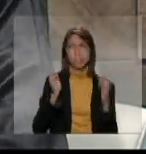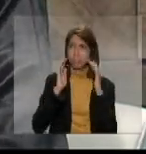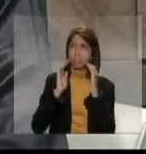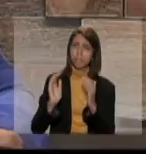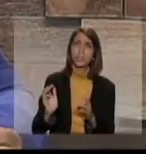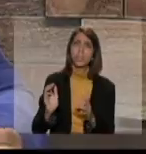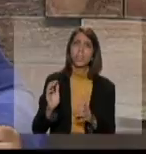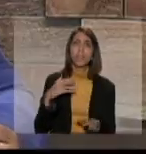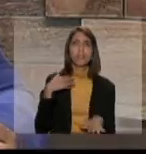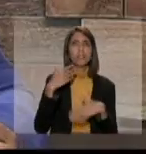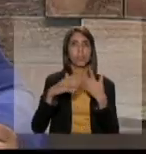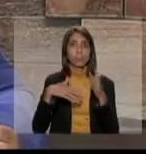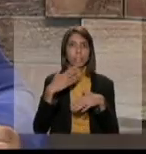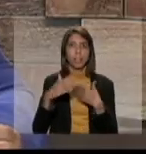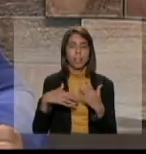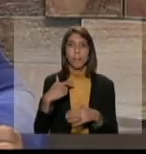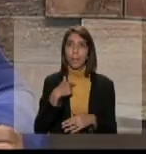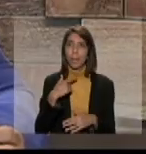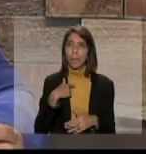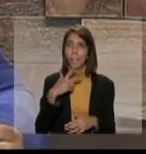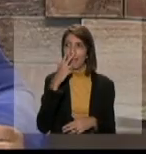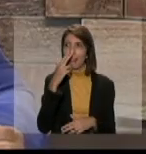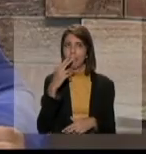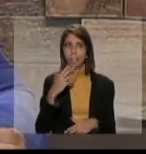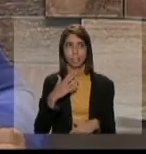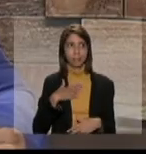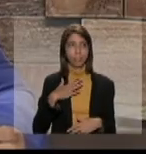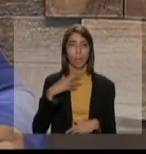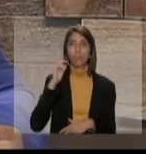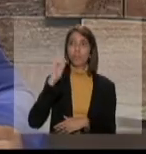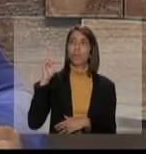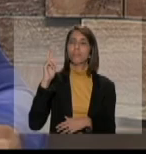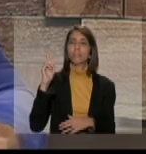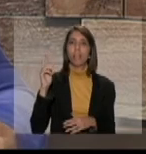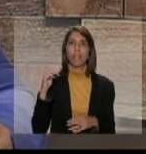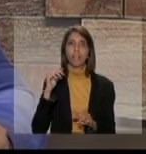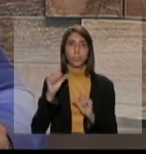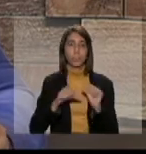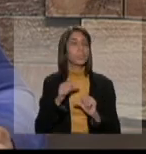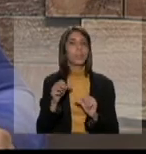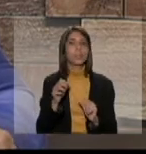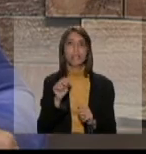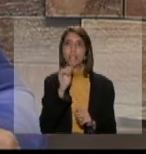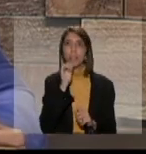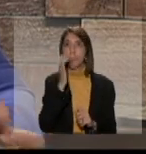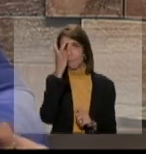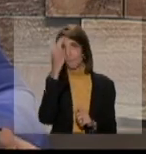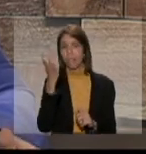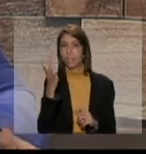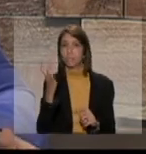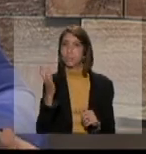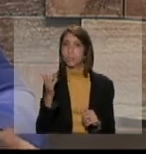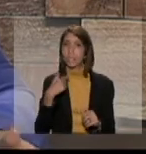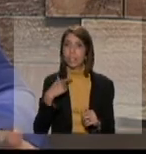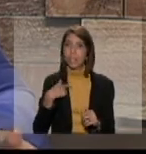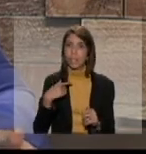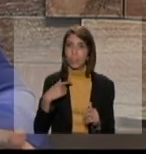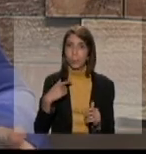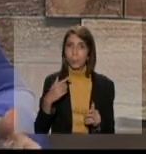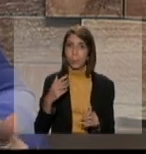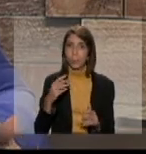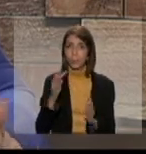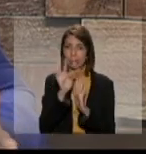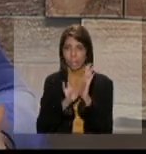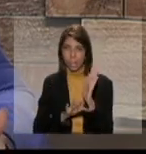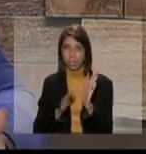embora assim é com o tempo também você vai ganhando uma autoridade então é muito fácil pra mim hoje é